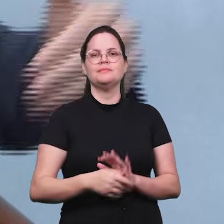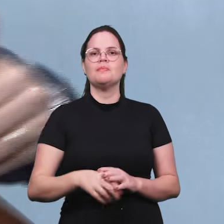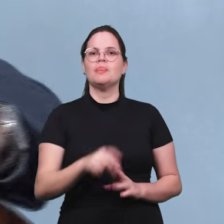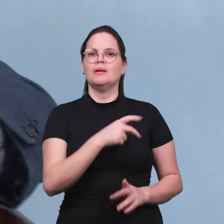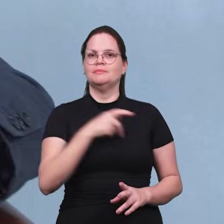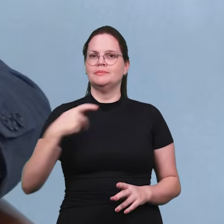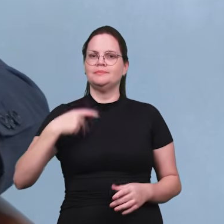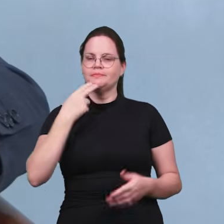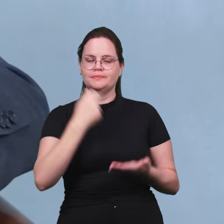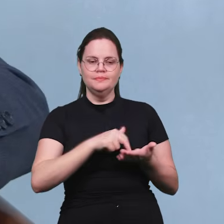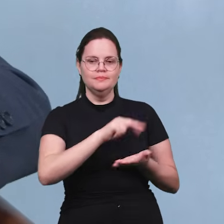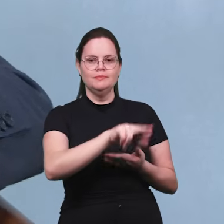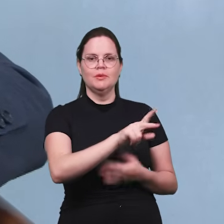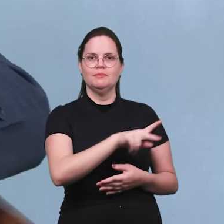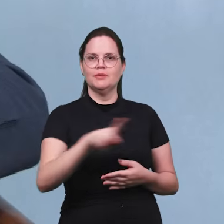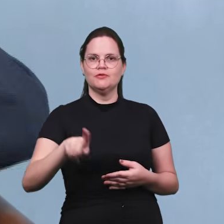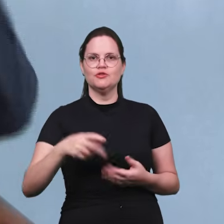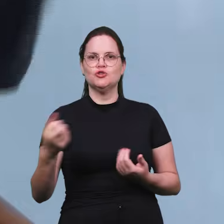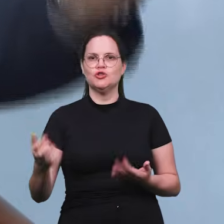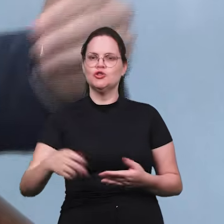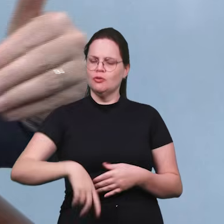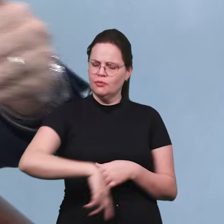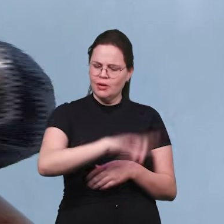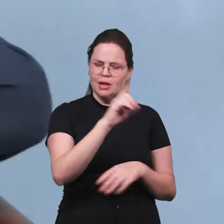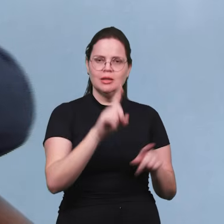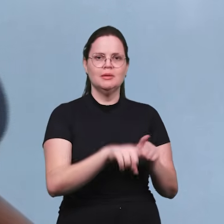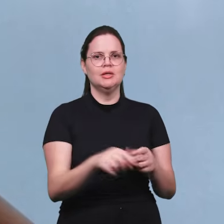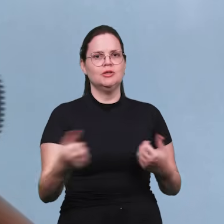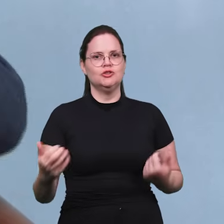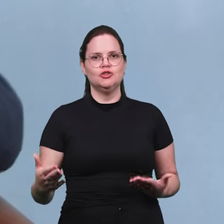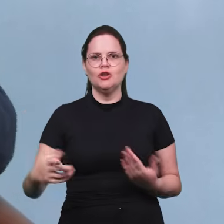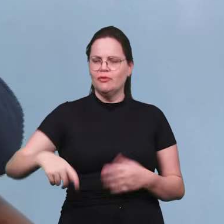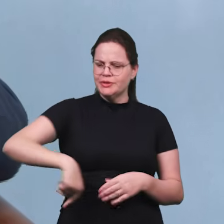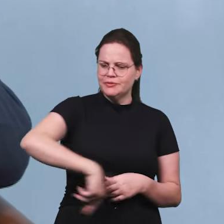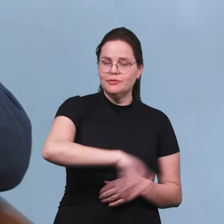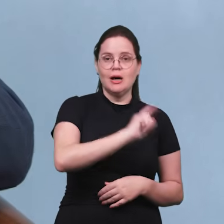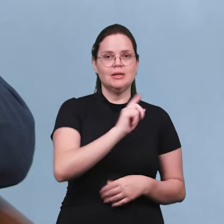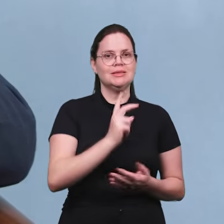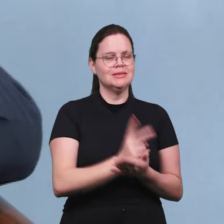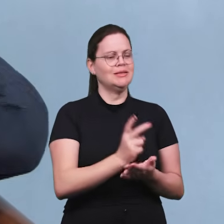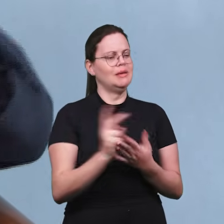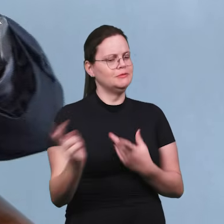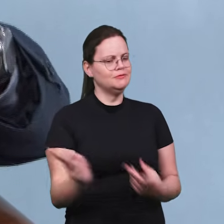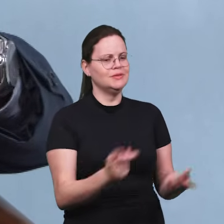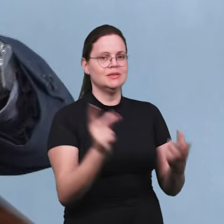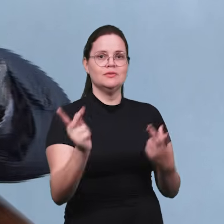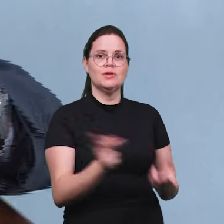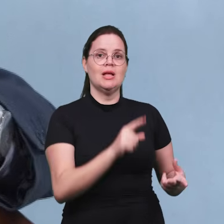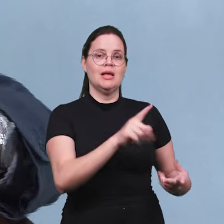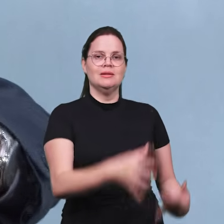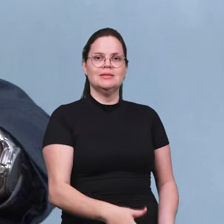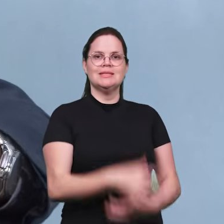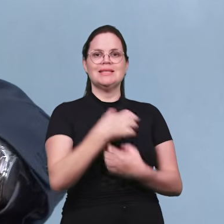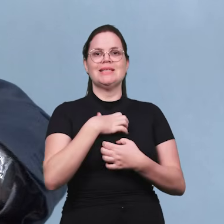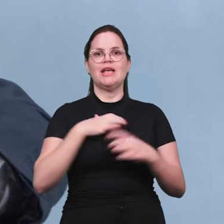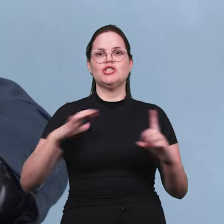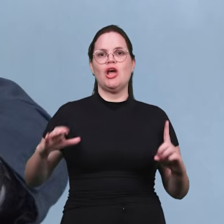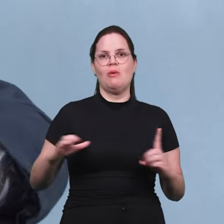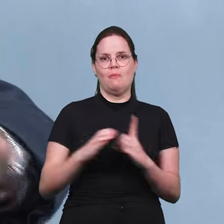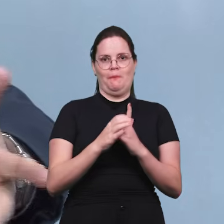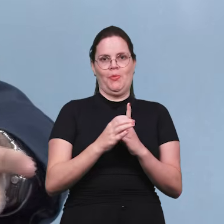mando mensagem, os professores de jovens vão, os jovens vão, todo mundo assiste para que ele se sinta